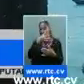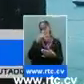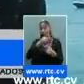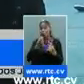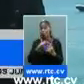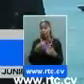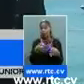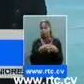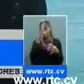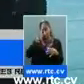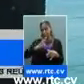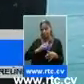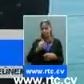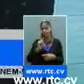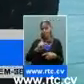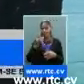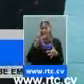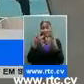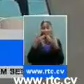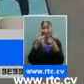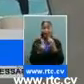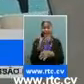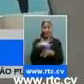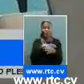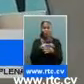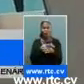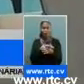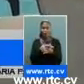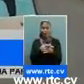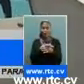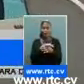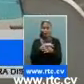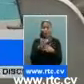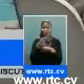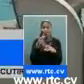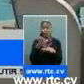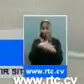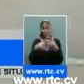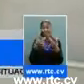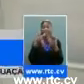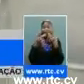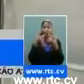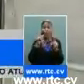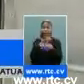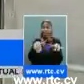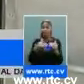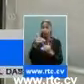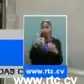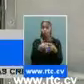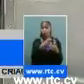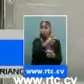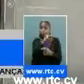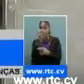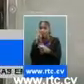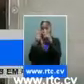armadas hoje a simulação recriou um cenário de abordagem em alto mar de um grupo fortemente armado na porta da